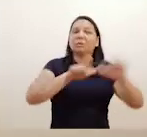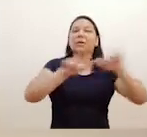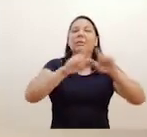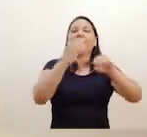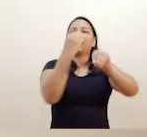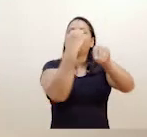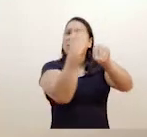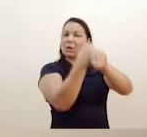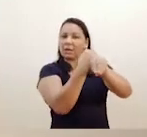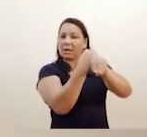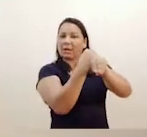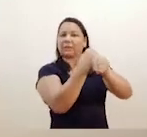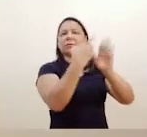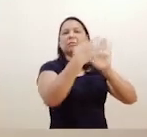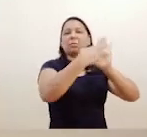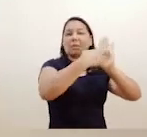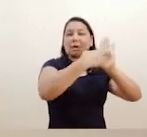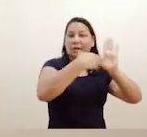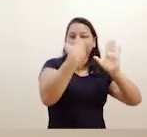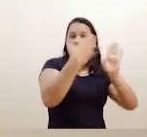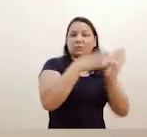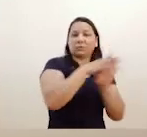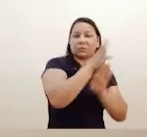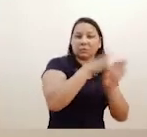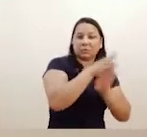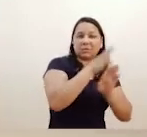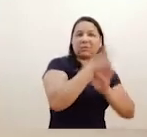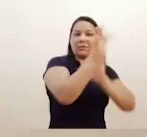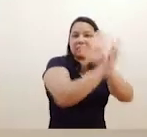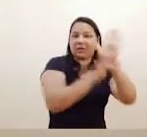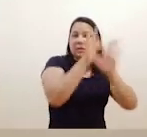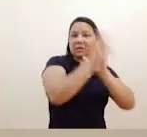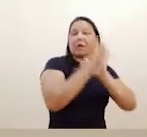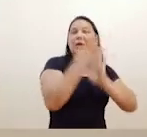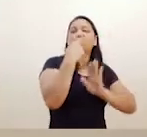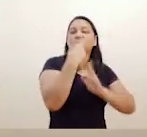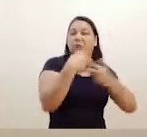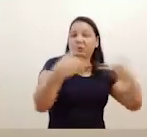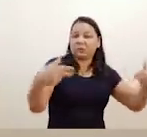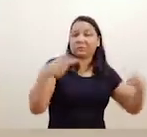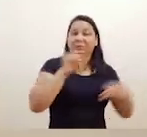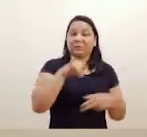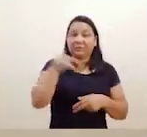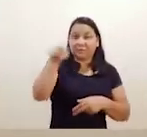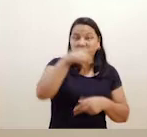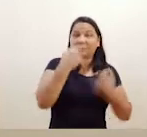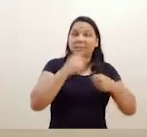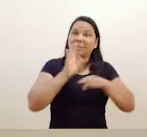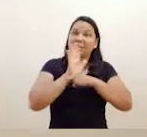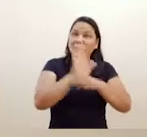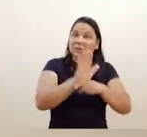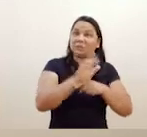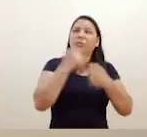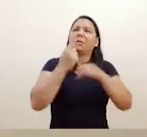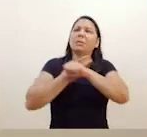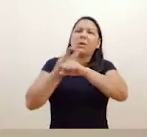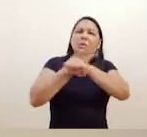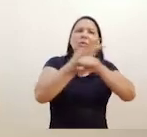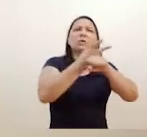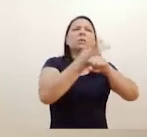podendo exercer a profissão por via online, remotamente, de acordo com uma resolução publicada pelo